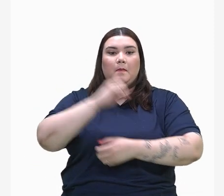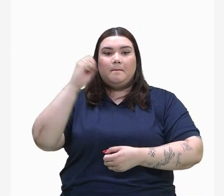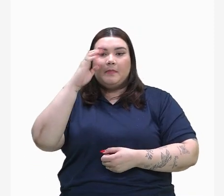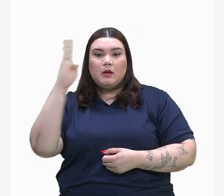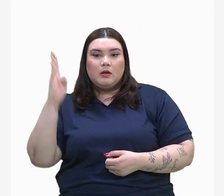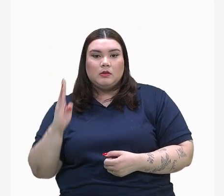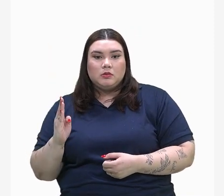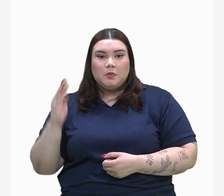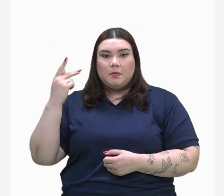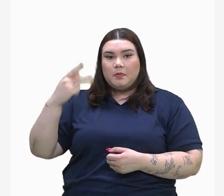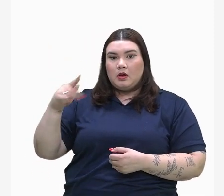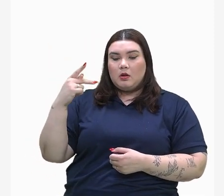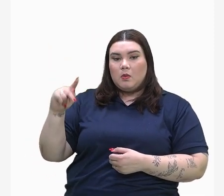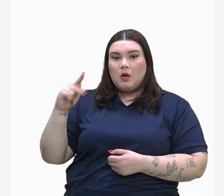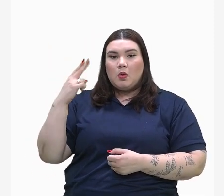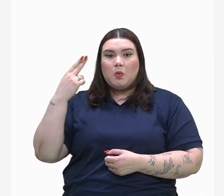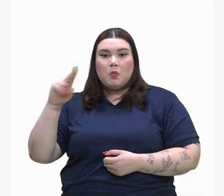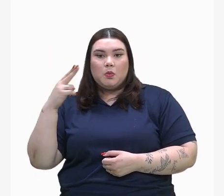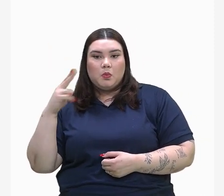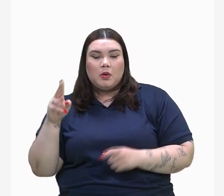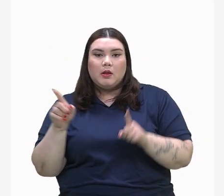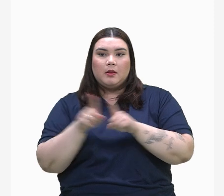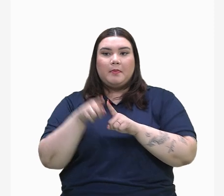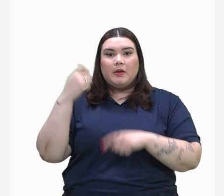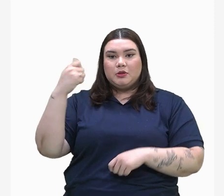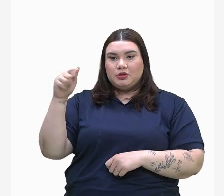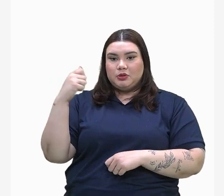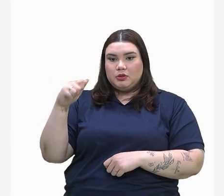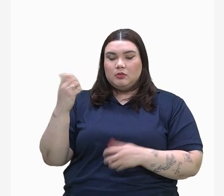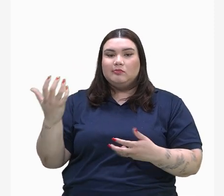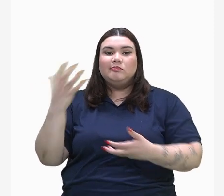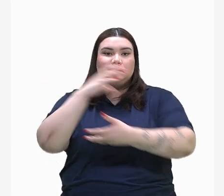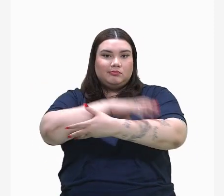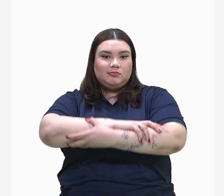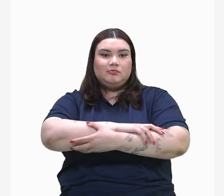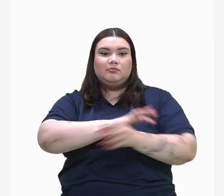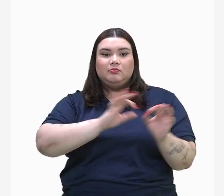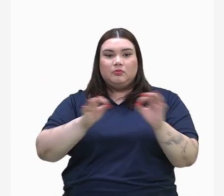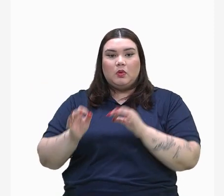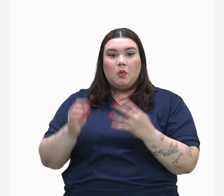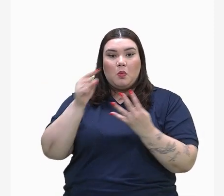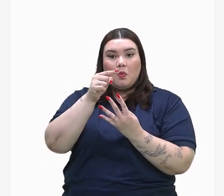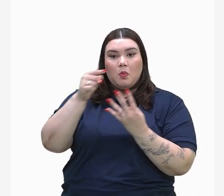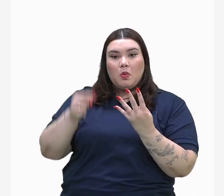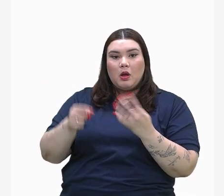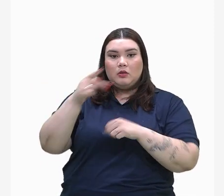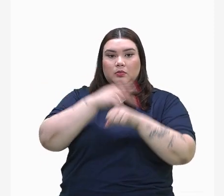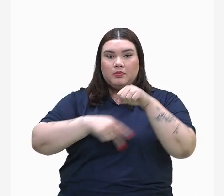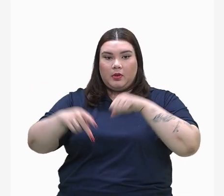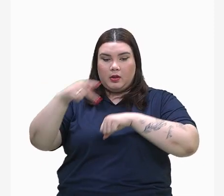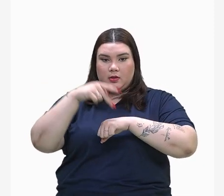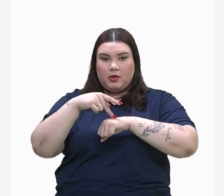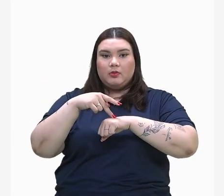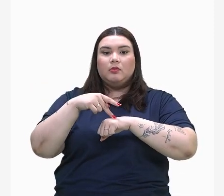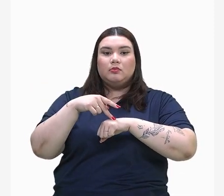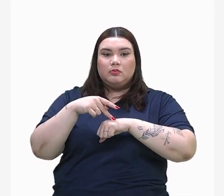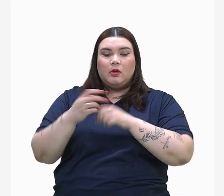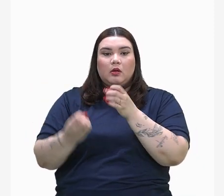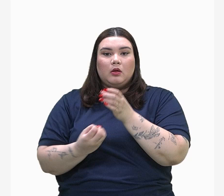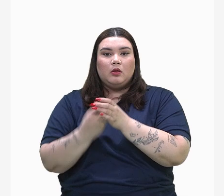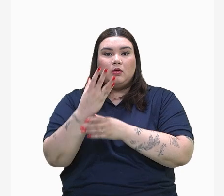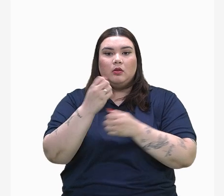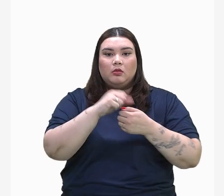o Paraguai, o Uruguai e também a Argentina. Esses 4 países, gente, eles vão